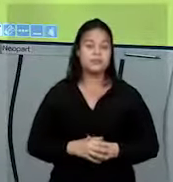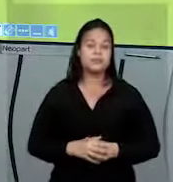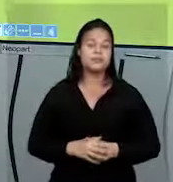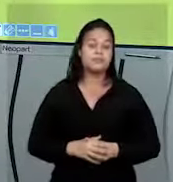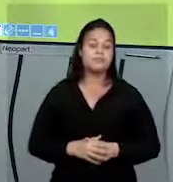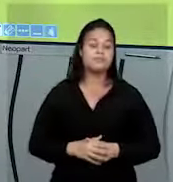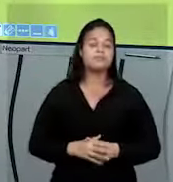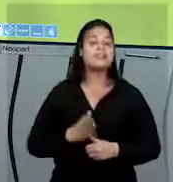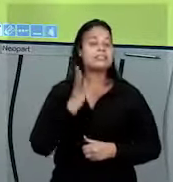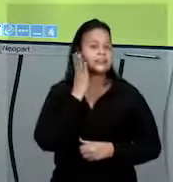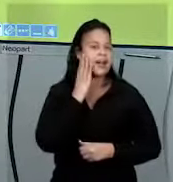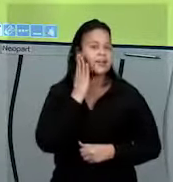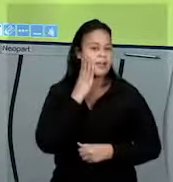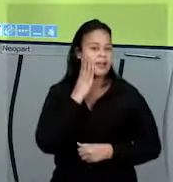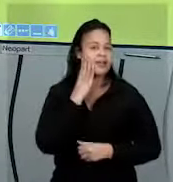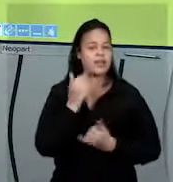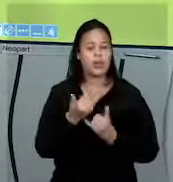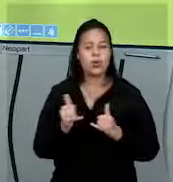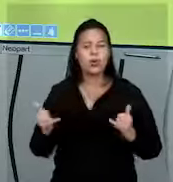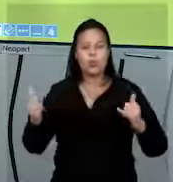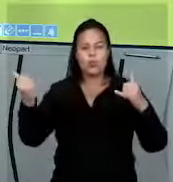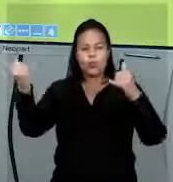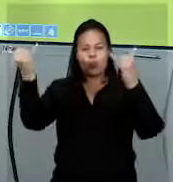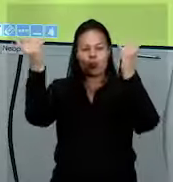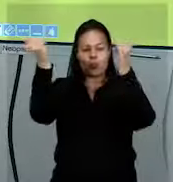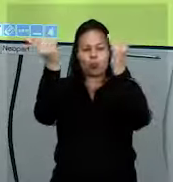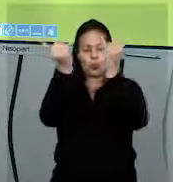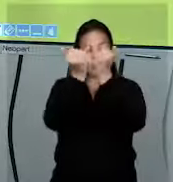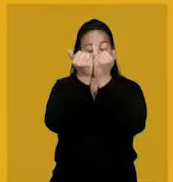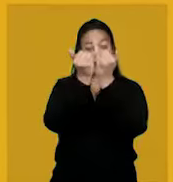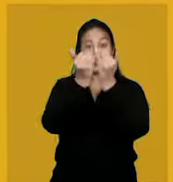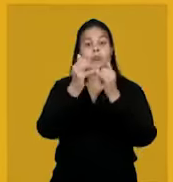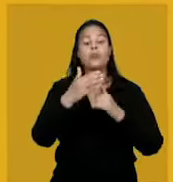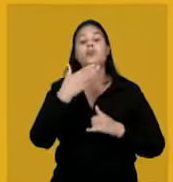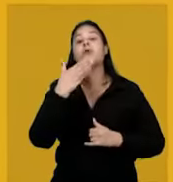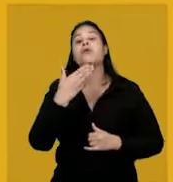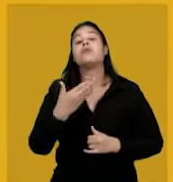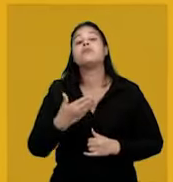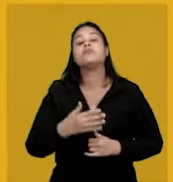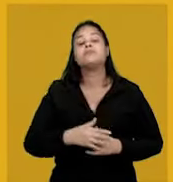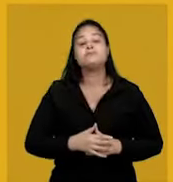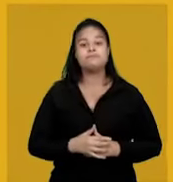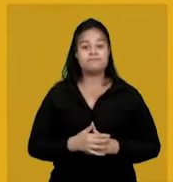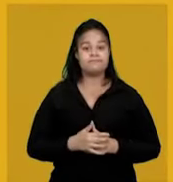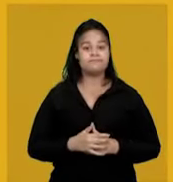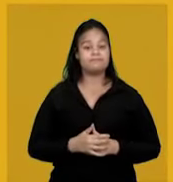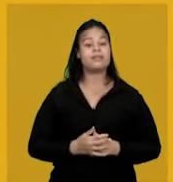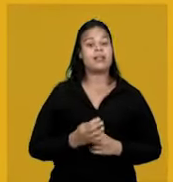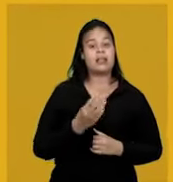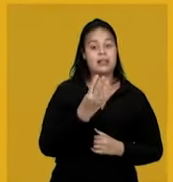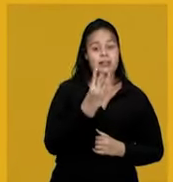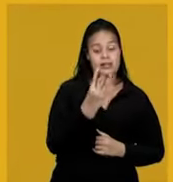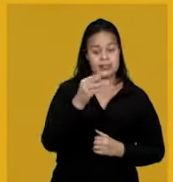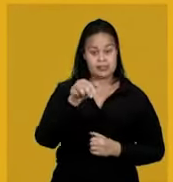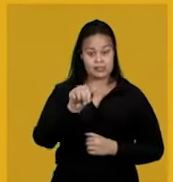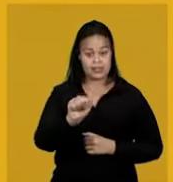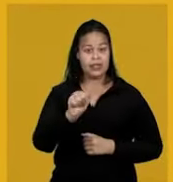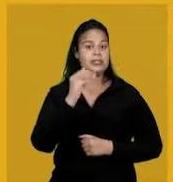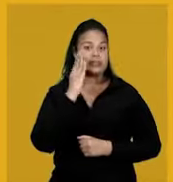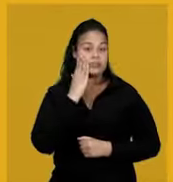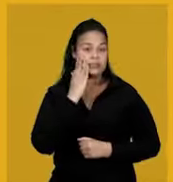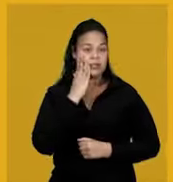Bem, sabemos que a corrente total que está atravessando é uma corrente de 3 amperes. Então,